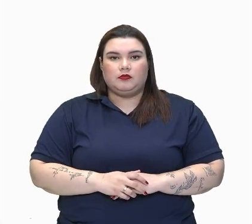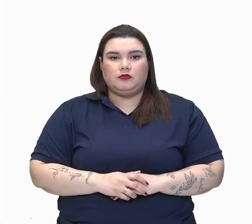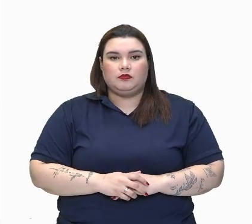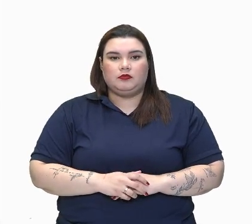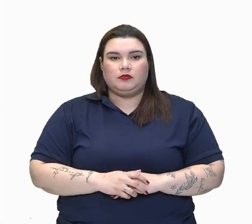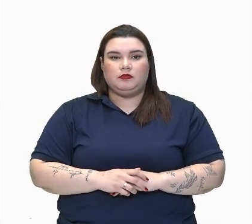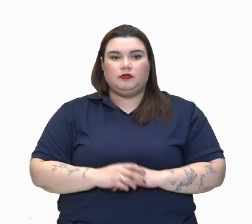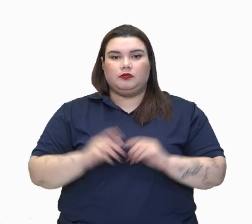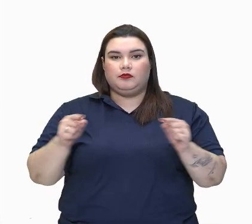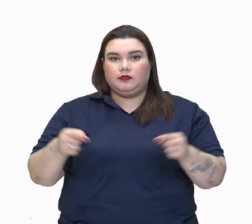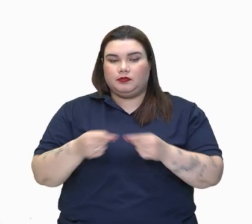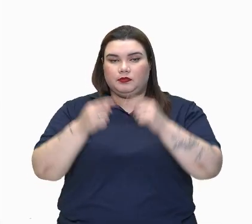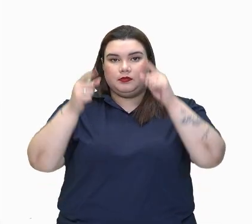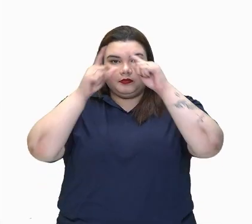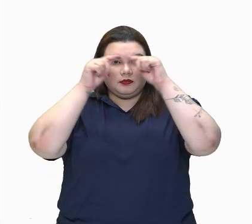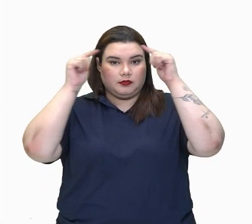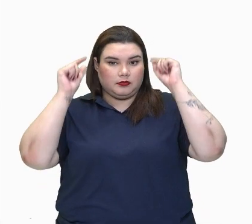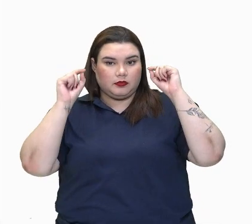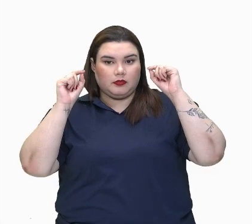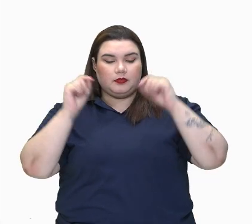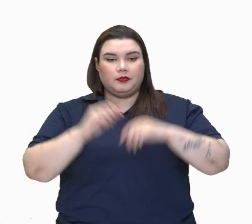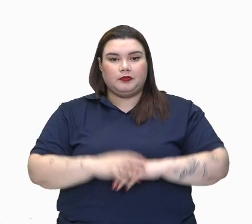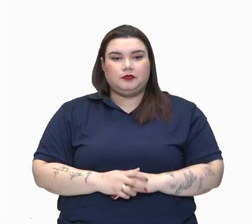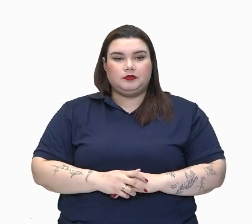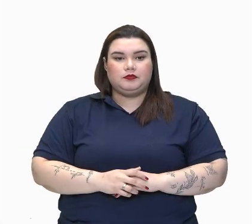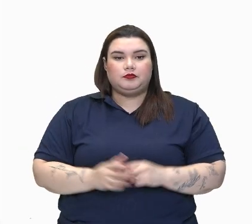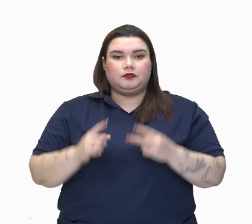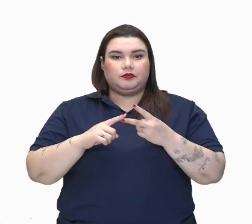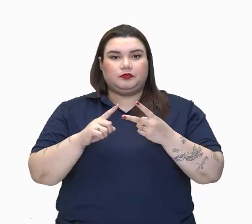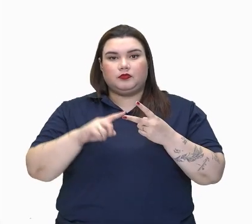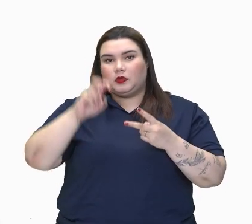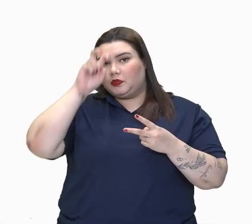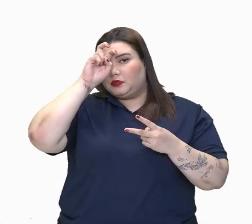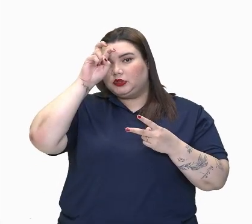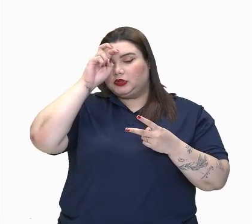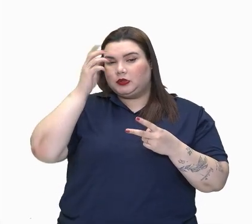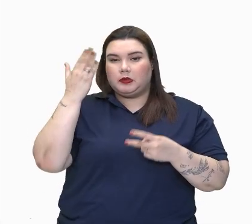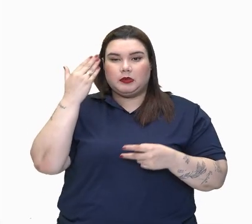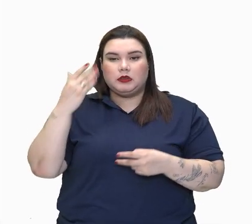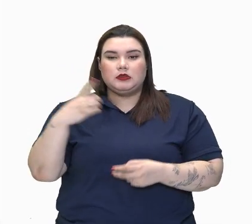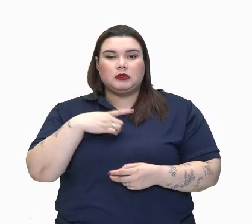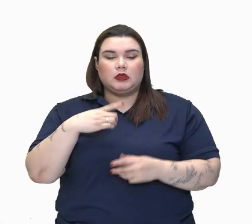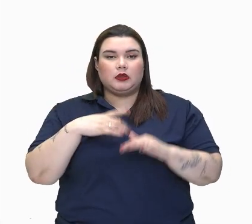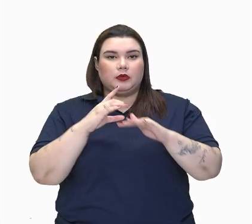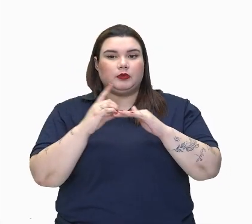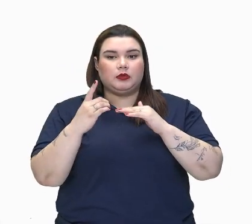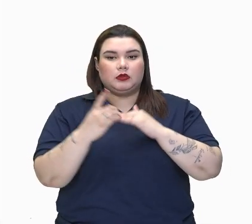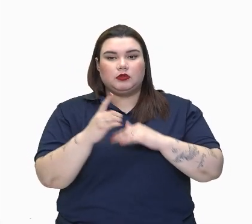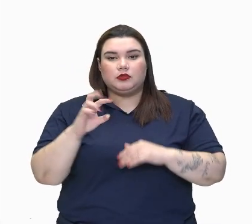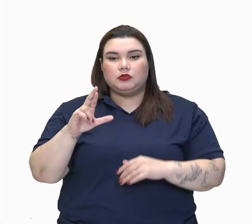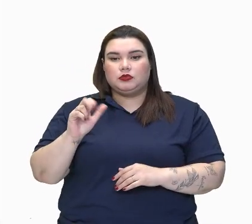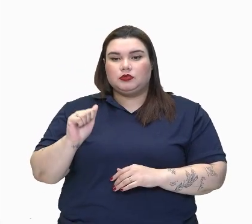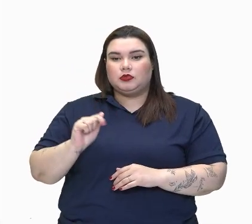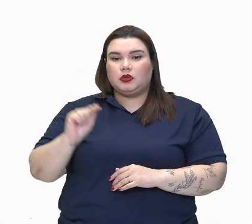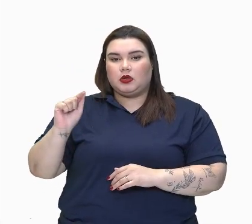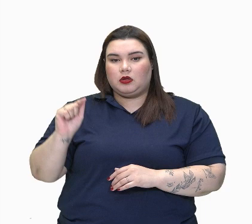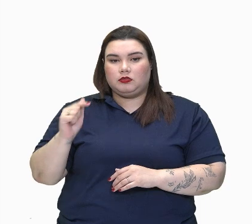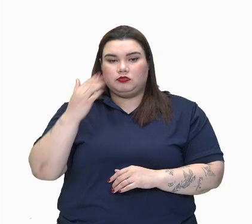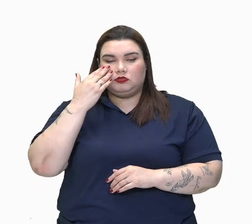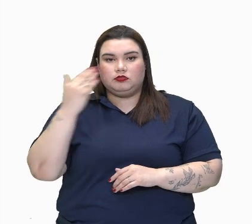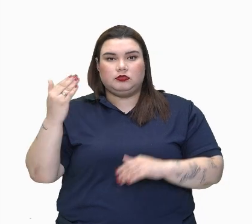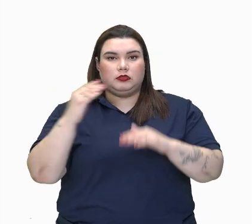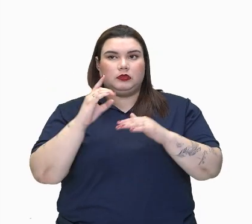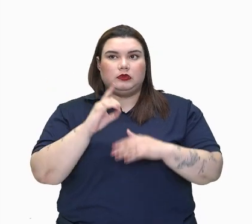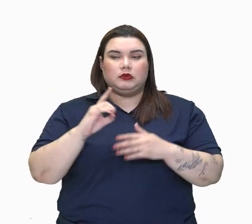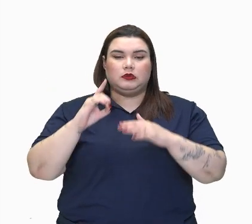gregos antigos. No Egito Antigo, nós temos o deus Ra, né? O deus do sol, o